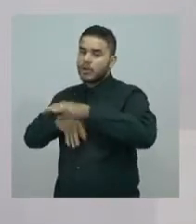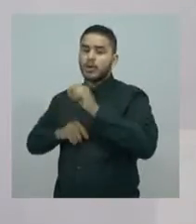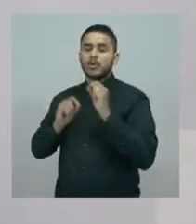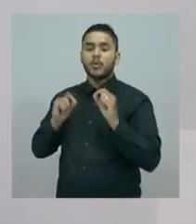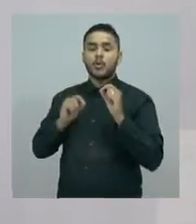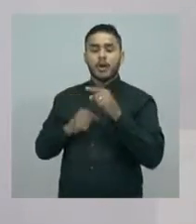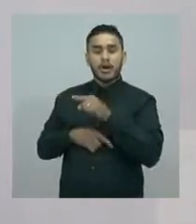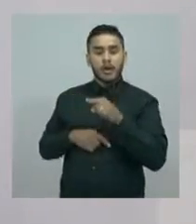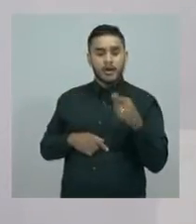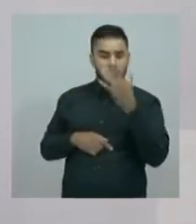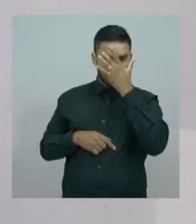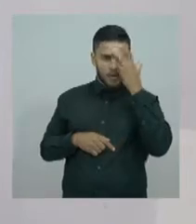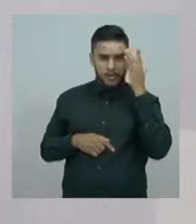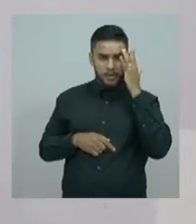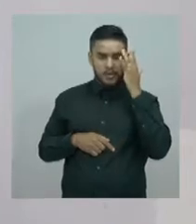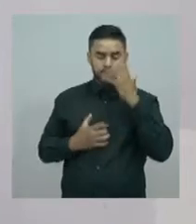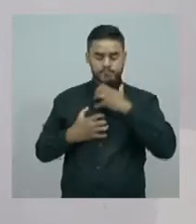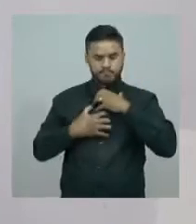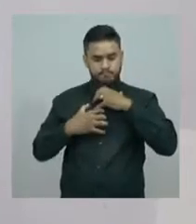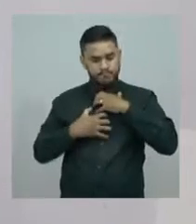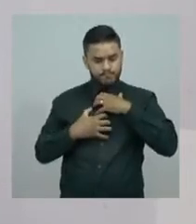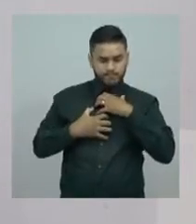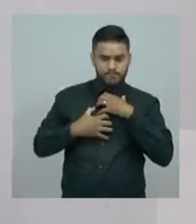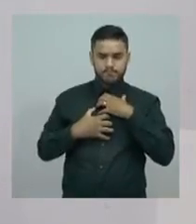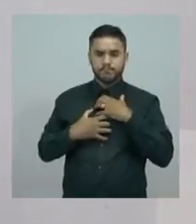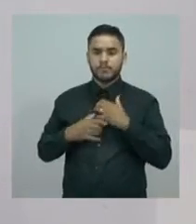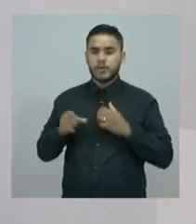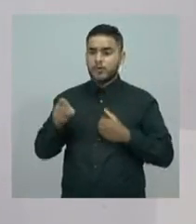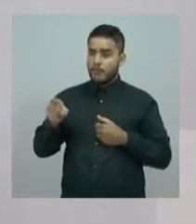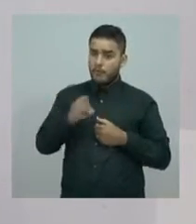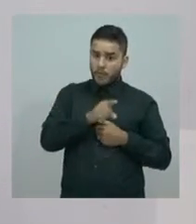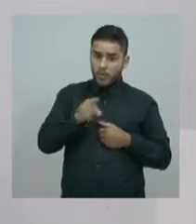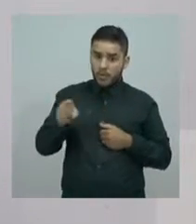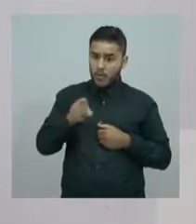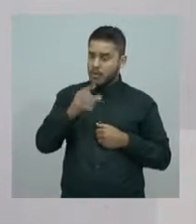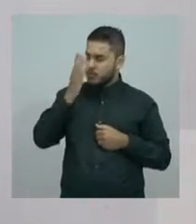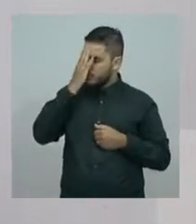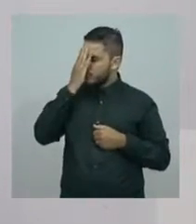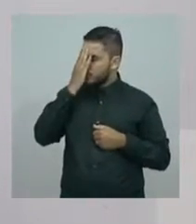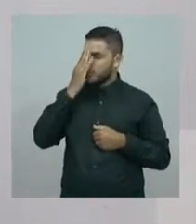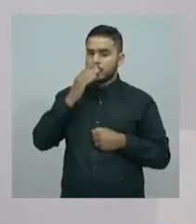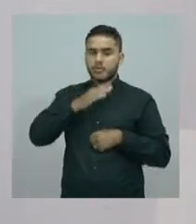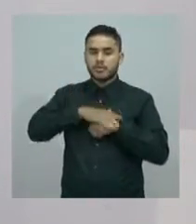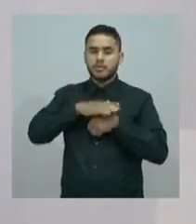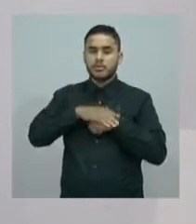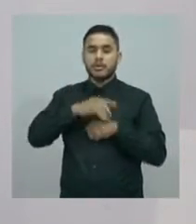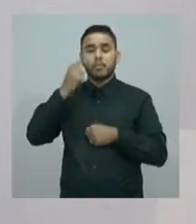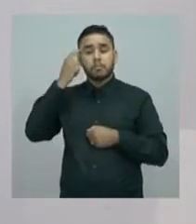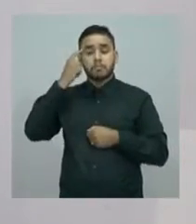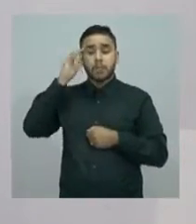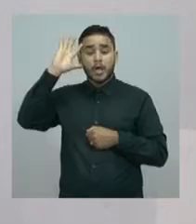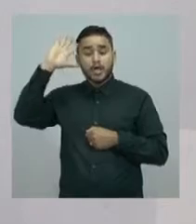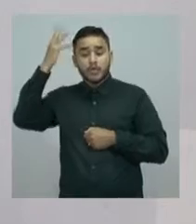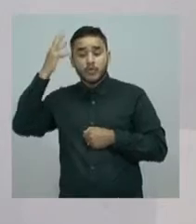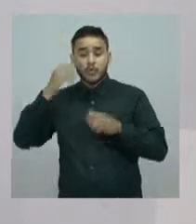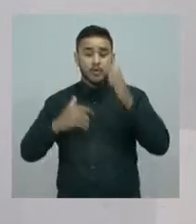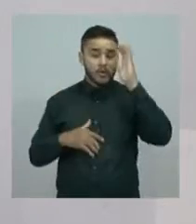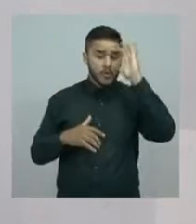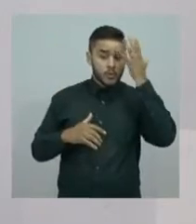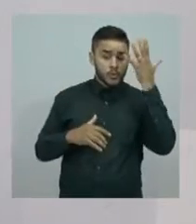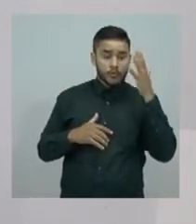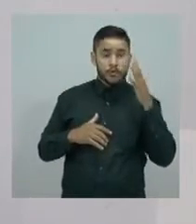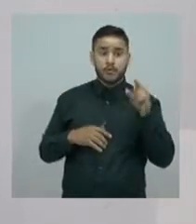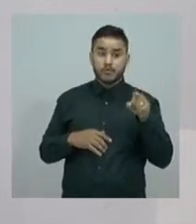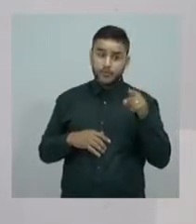demonstra às partes, ela faz com que as partes se empoderem para que elas mesmas passem a resolver os seus conflitos a partir